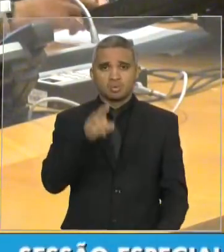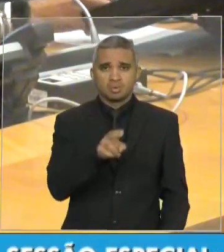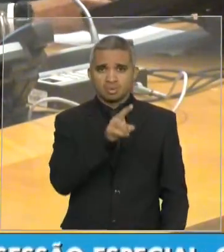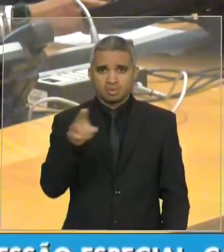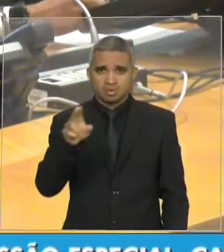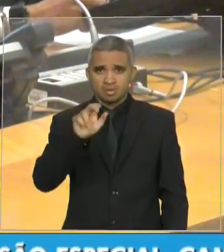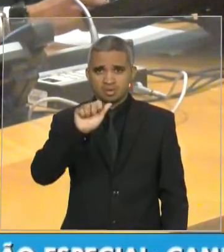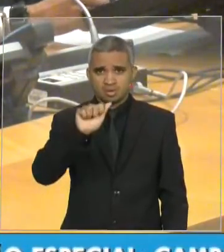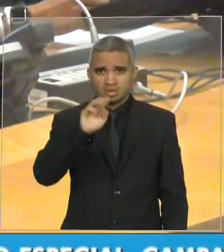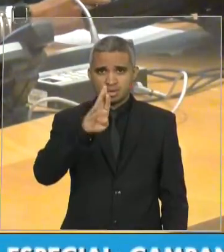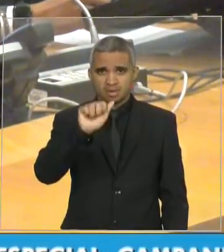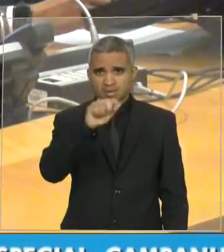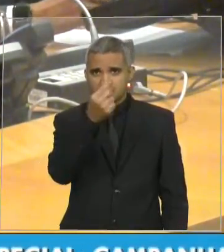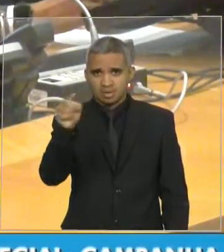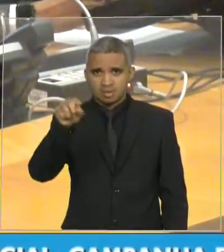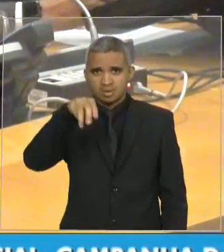Marques,